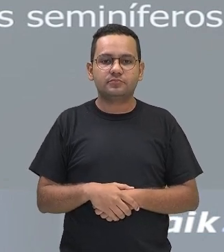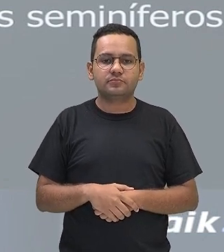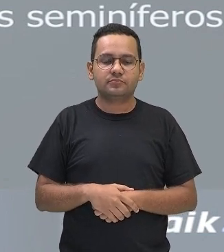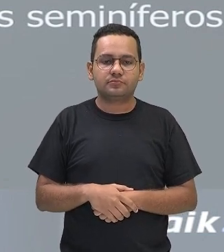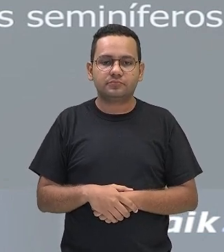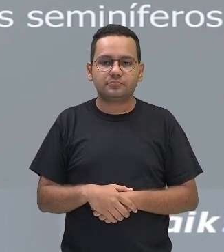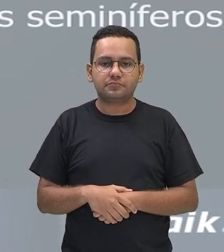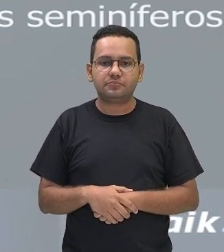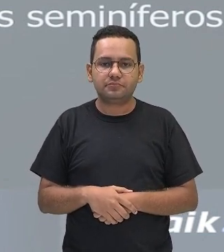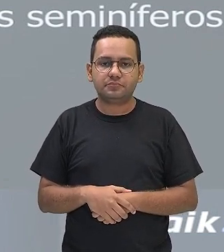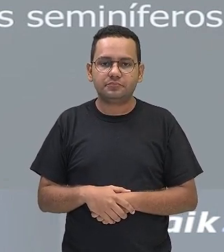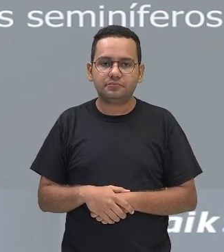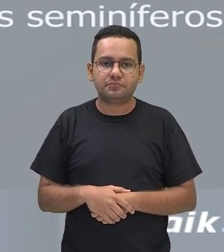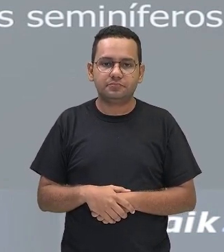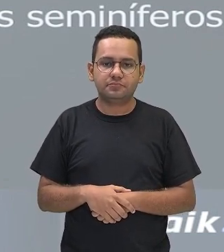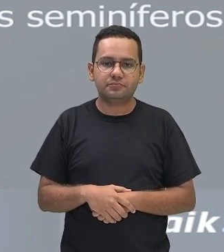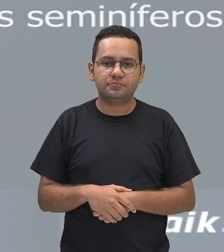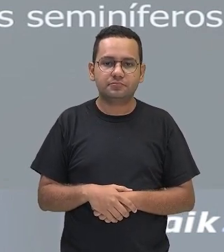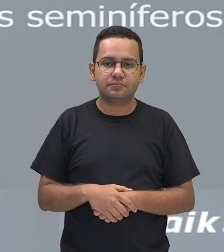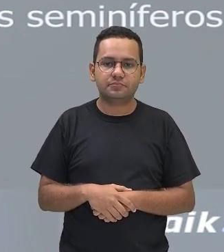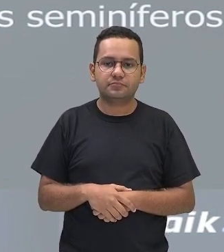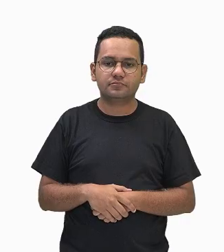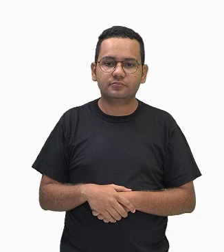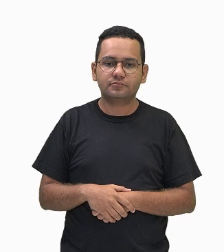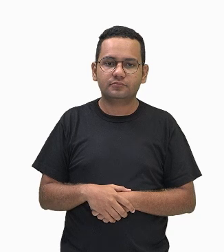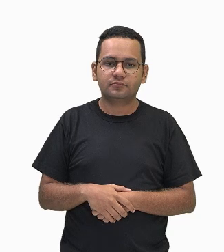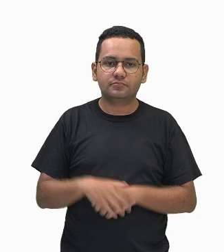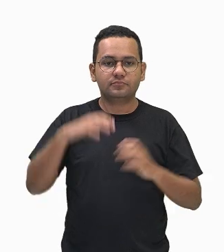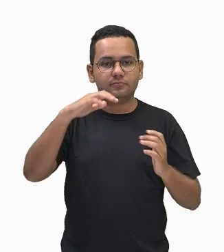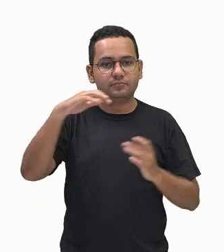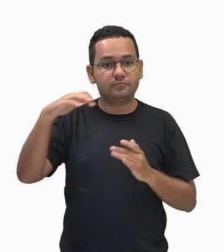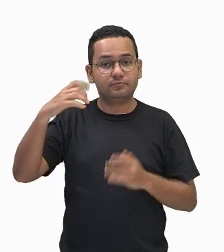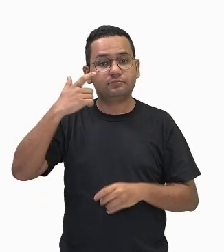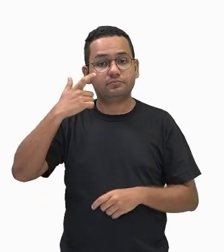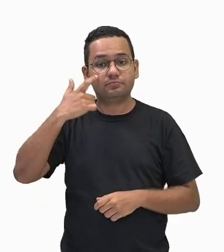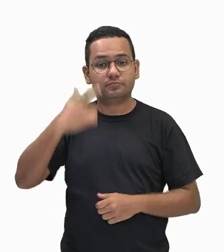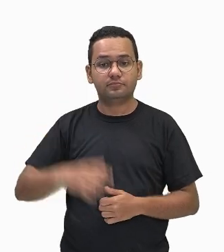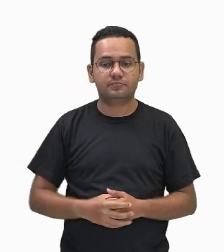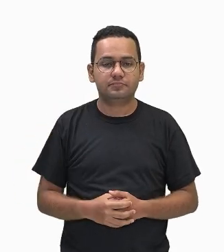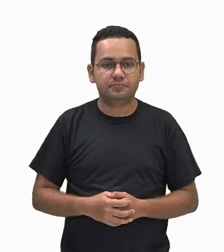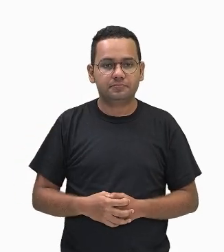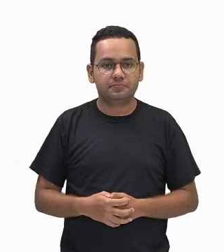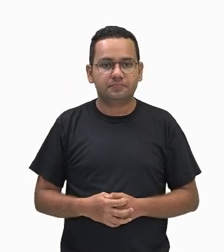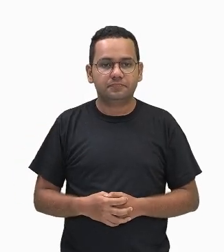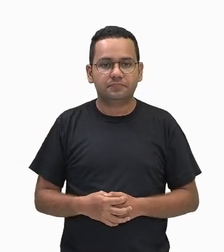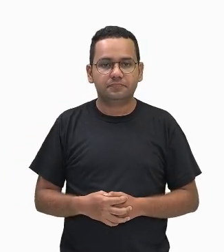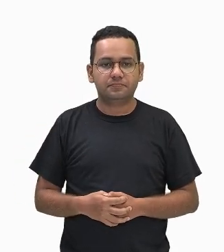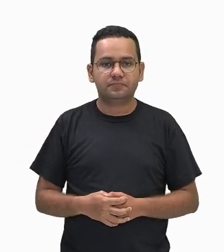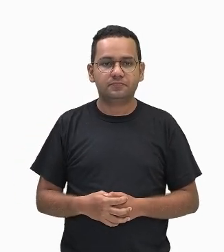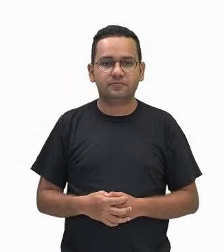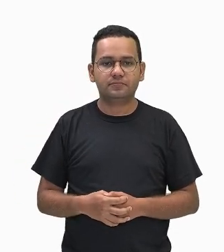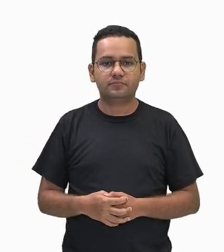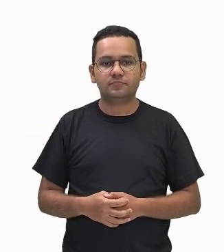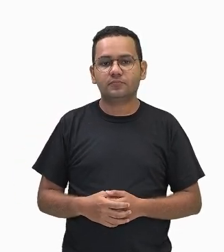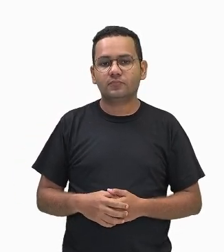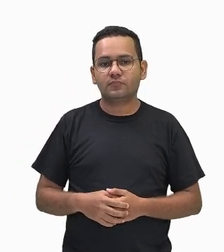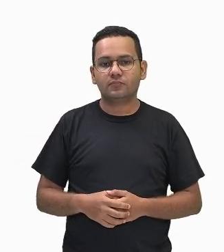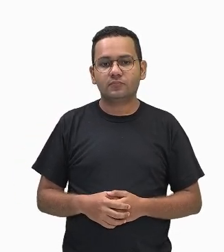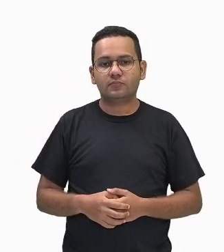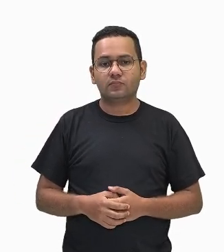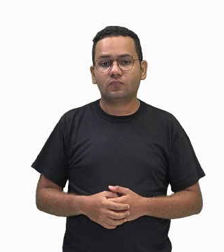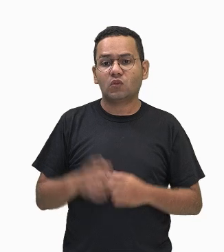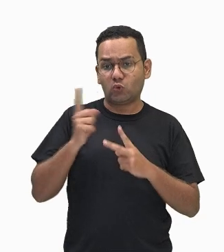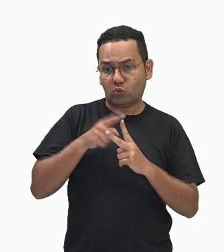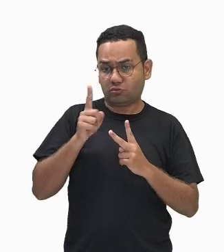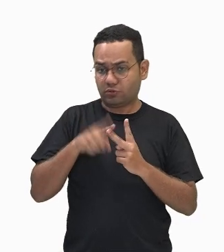reprodutor masculino. Vamos em frente então? Sobre esse sistema a gente fala agora sobre o processo de